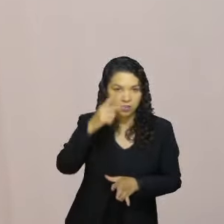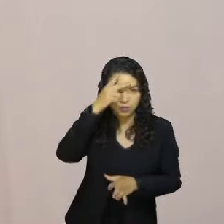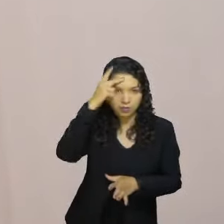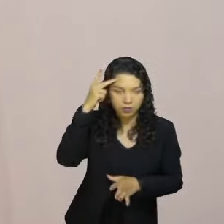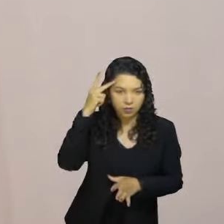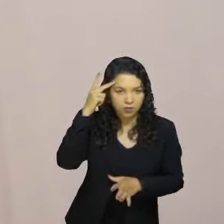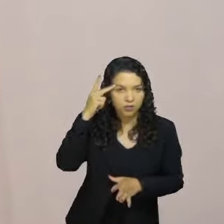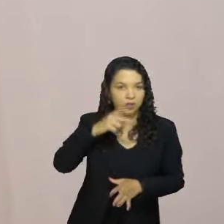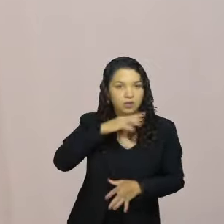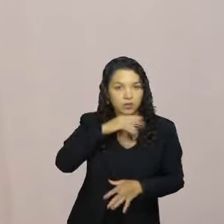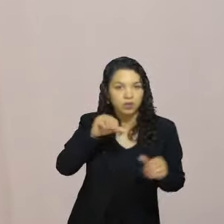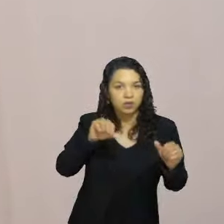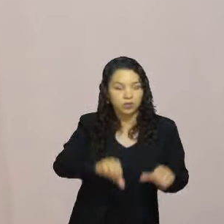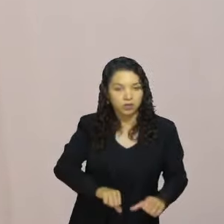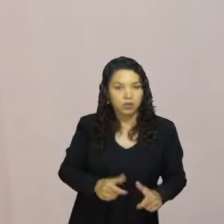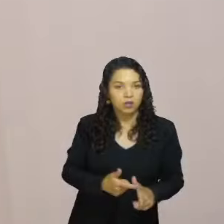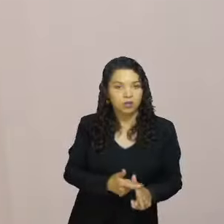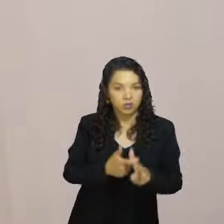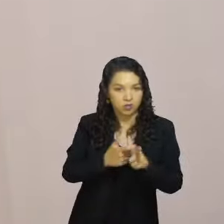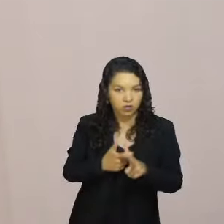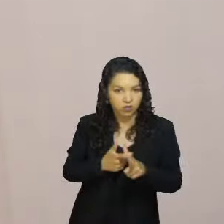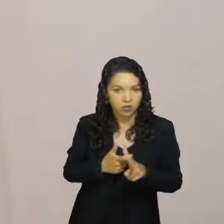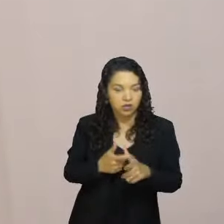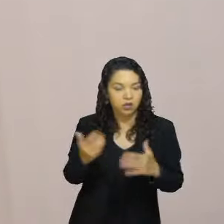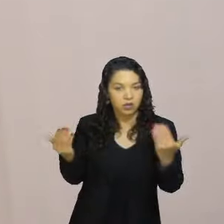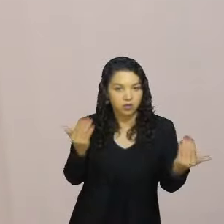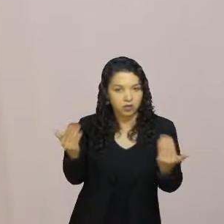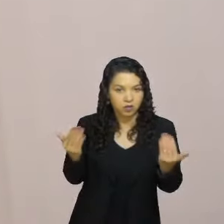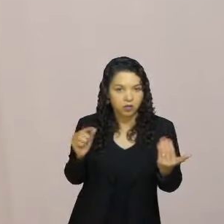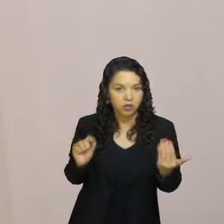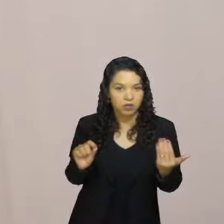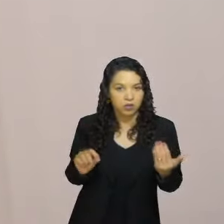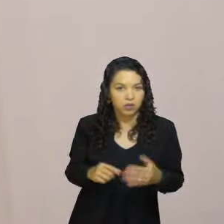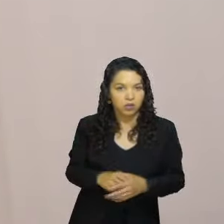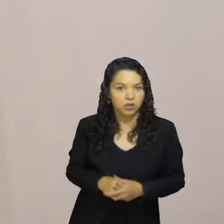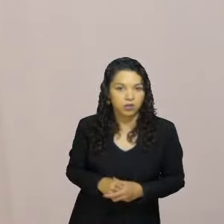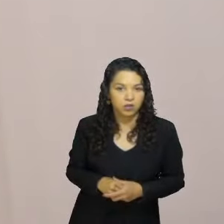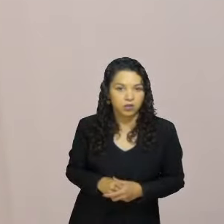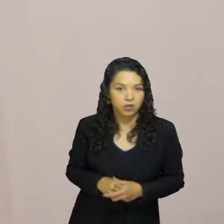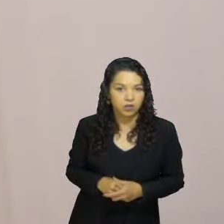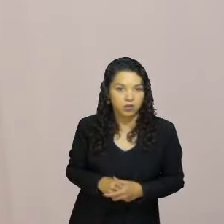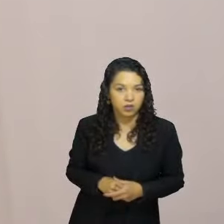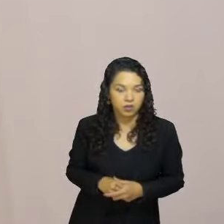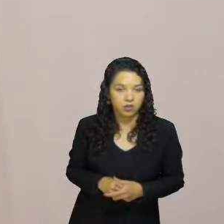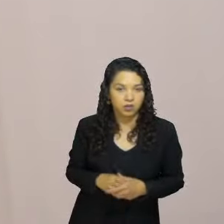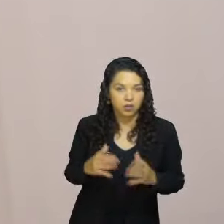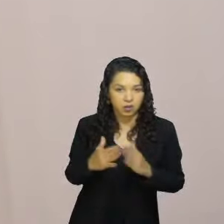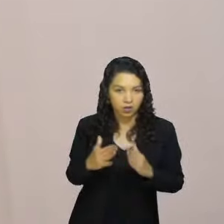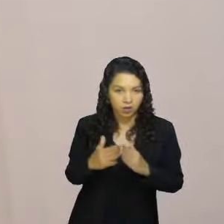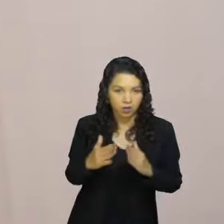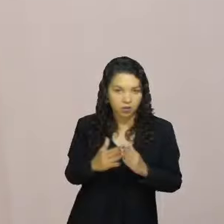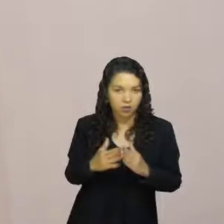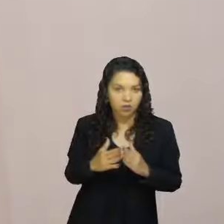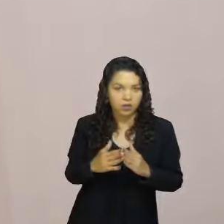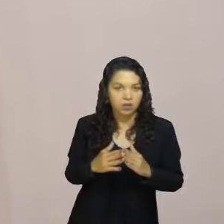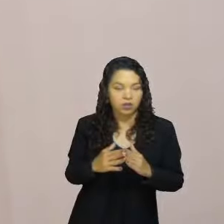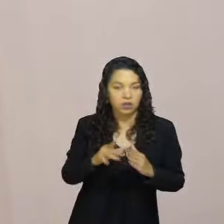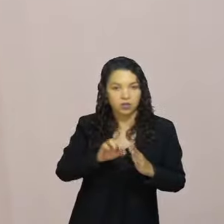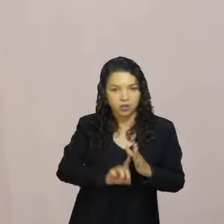ruína e ficou endividada. Qual é o paralelo que eu quero fazer em relação a isso? O bingo, a pessoa ainda tinha que sair de casa, a pessoa ainda tinha que se